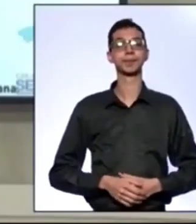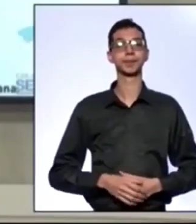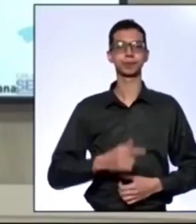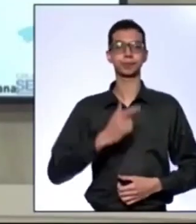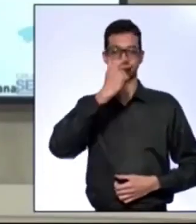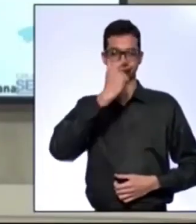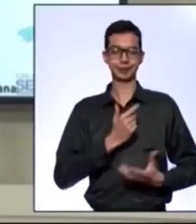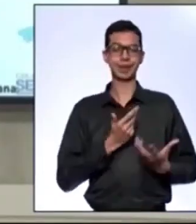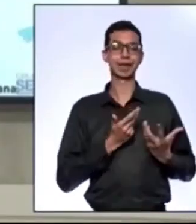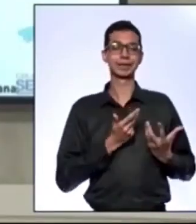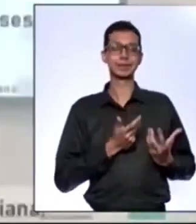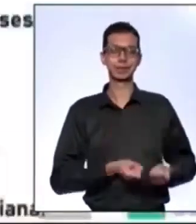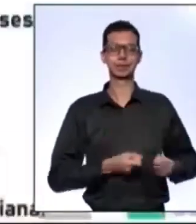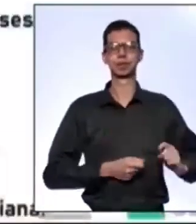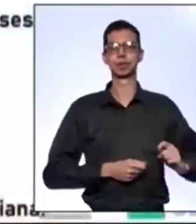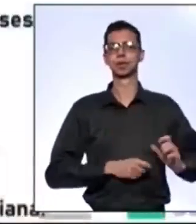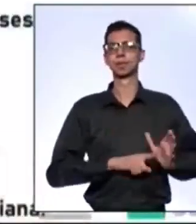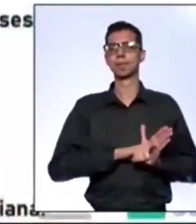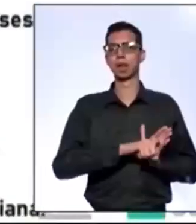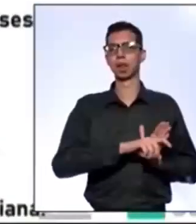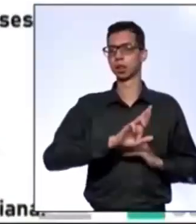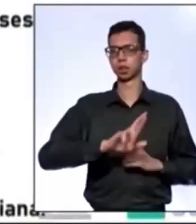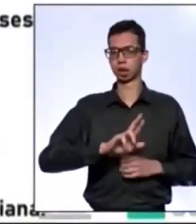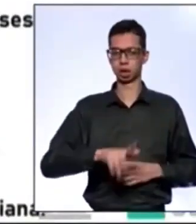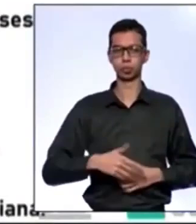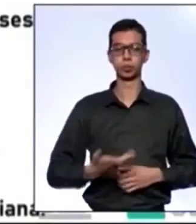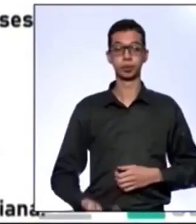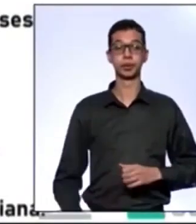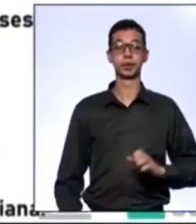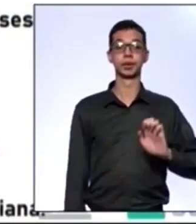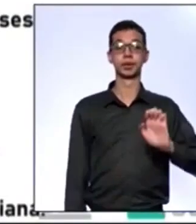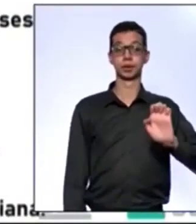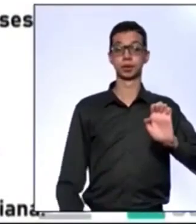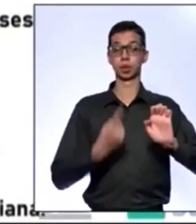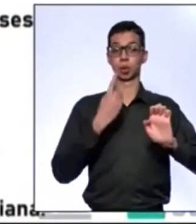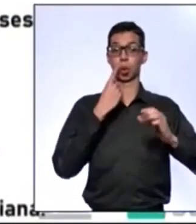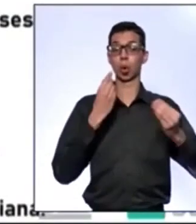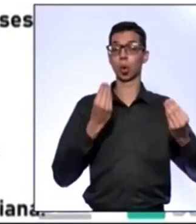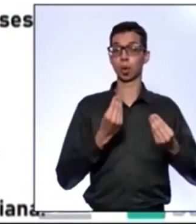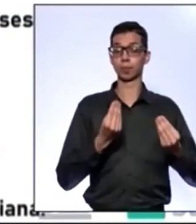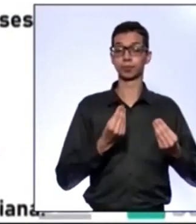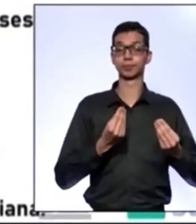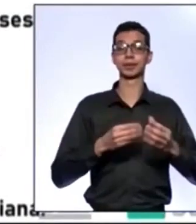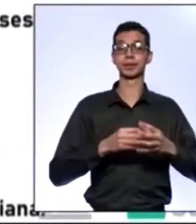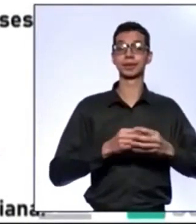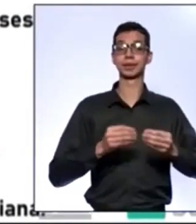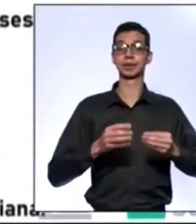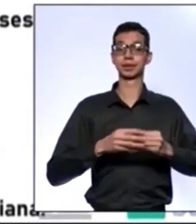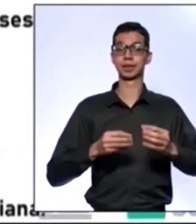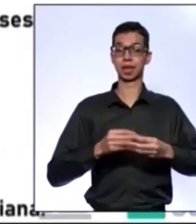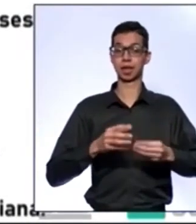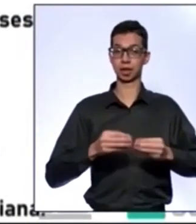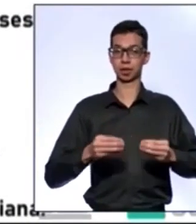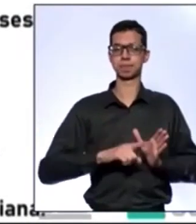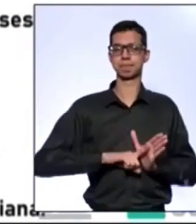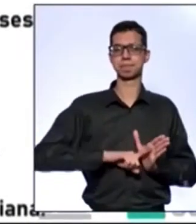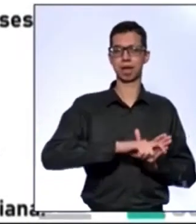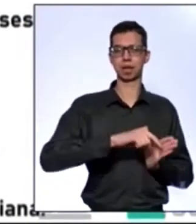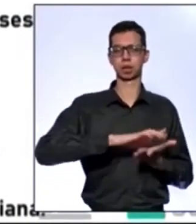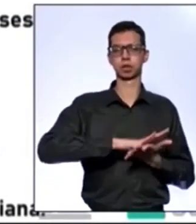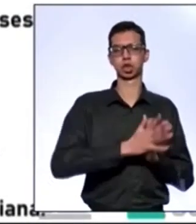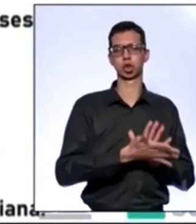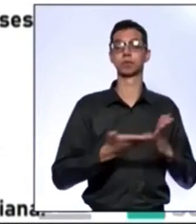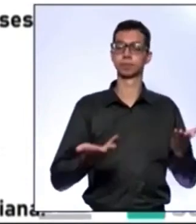Também não. Então, é aí, ó, danificando estruturas específicas da célula bacteriana. Então, está falando do antibiótico que